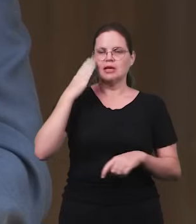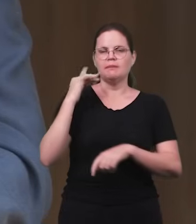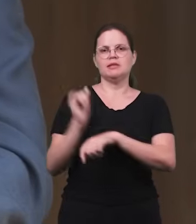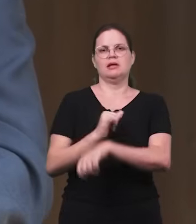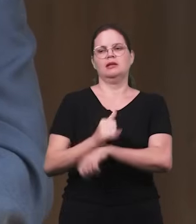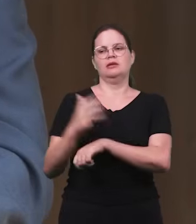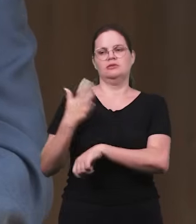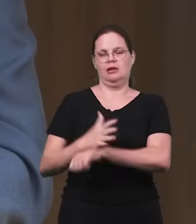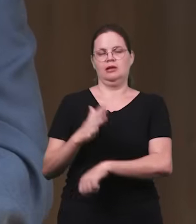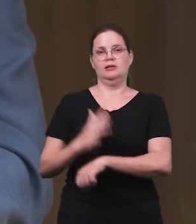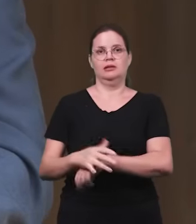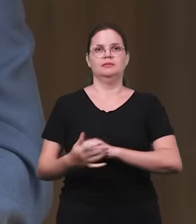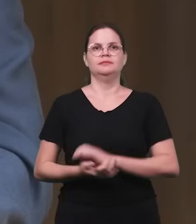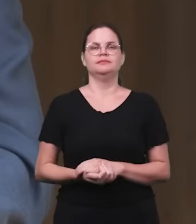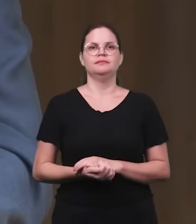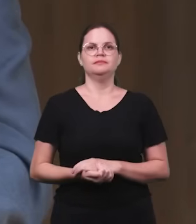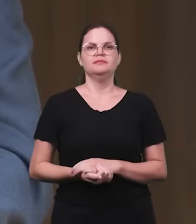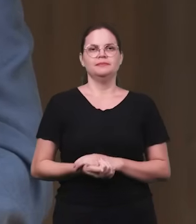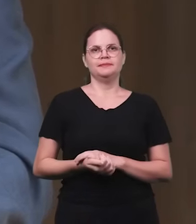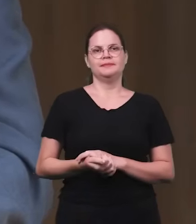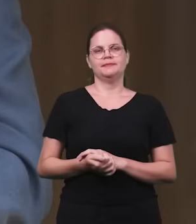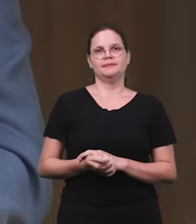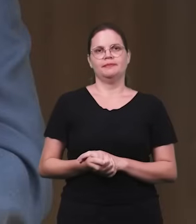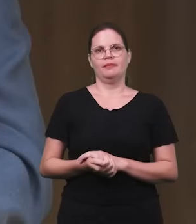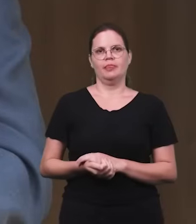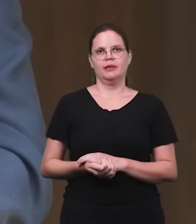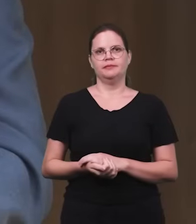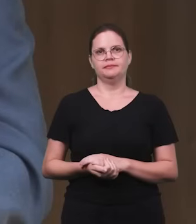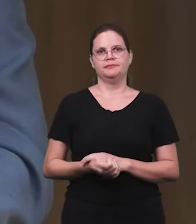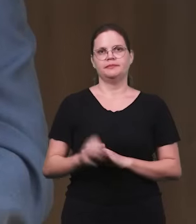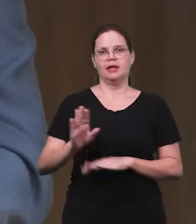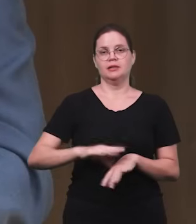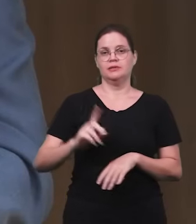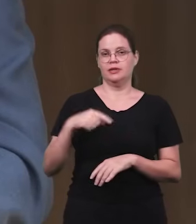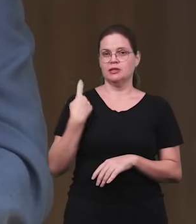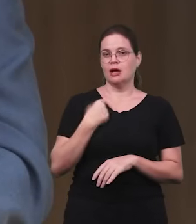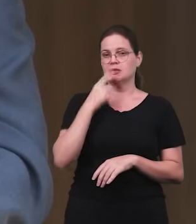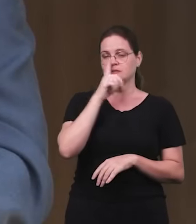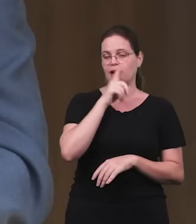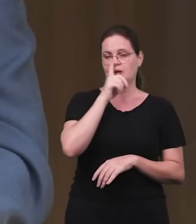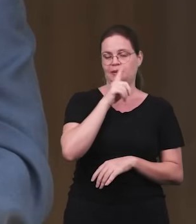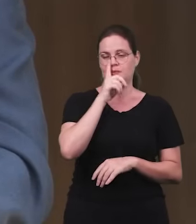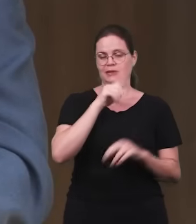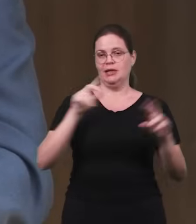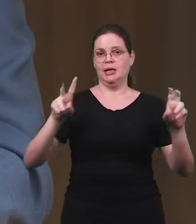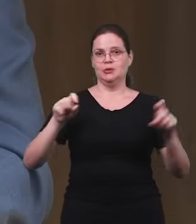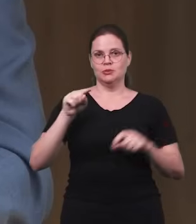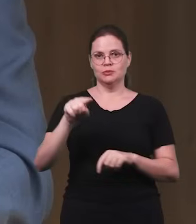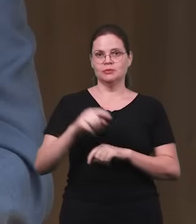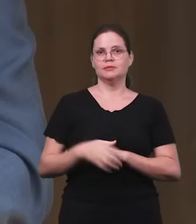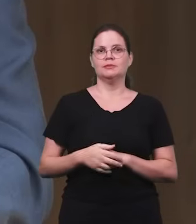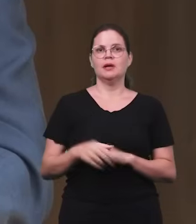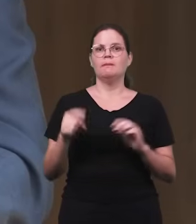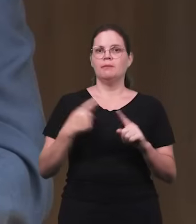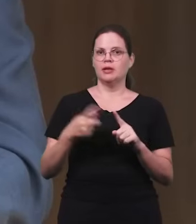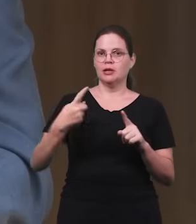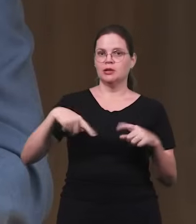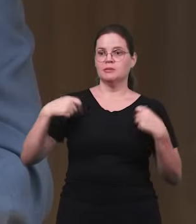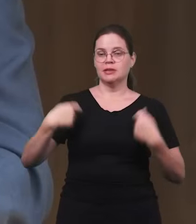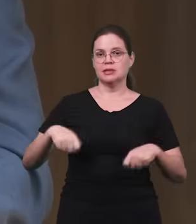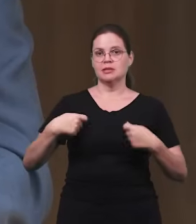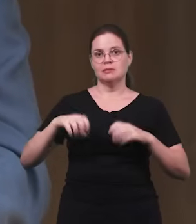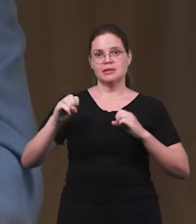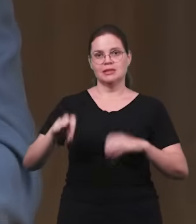E eu acho que às vezes nós falhamos um pouco nisso, a impressão que eu tenho, ou seja, nós temos que treinar os nossos filhos na